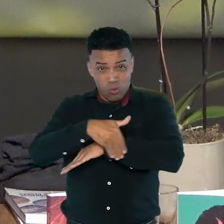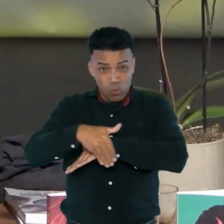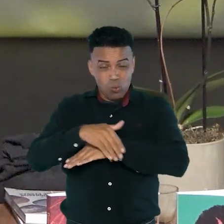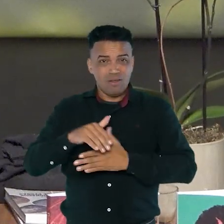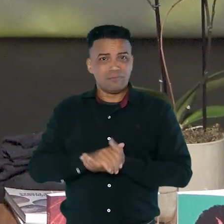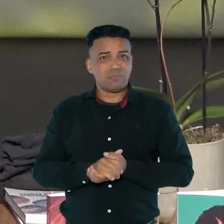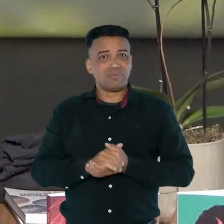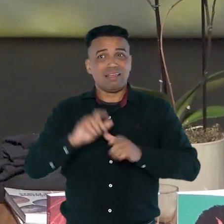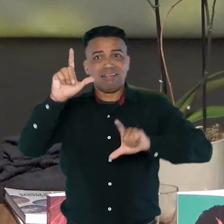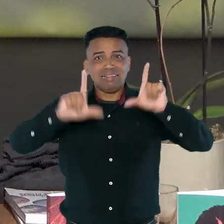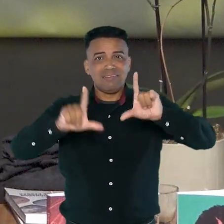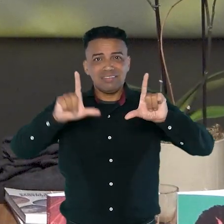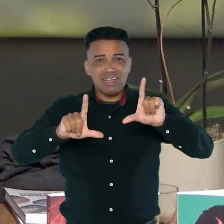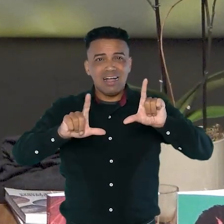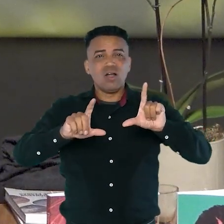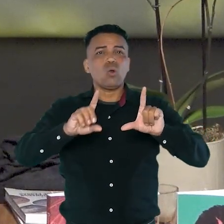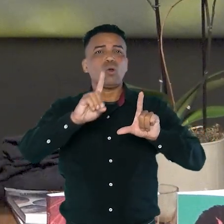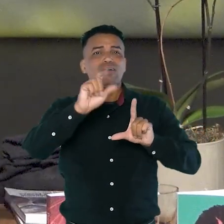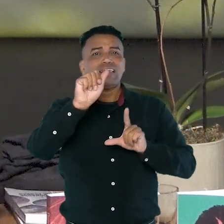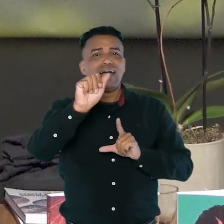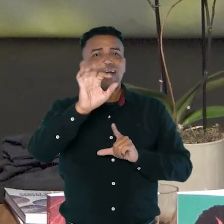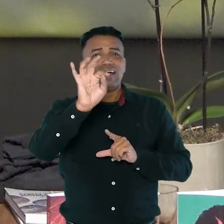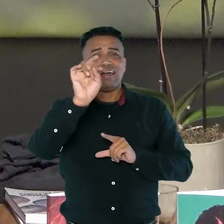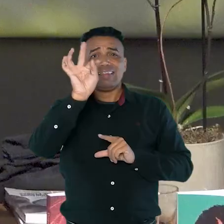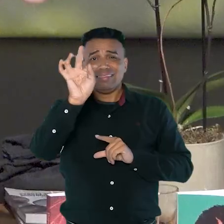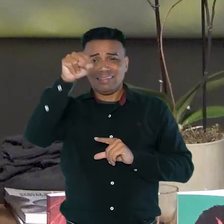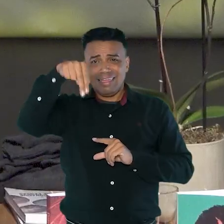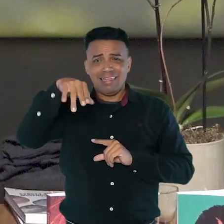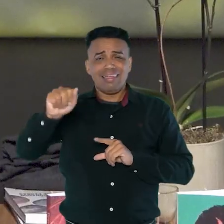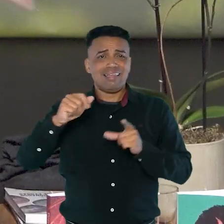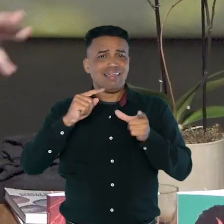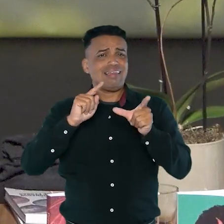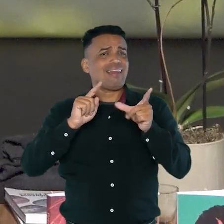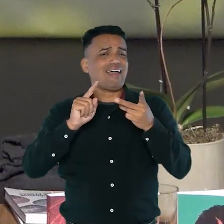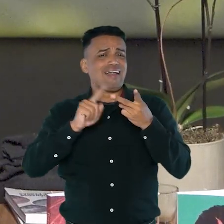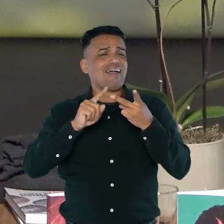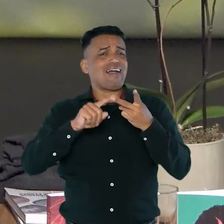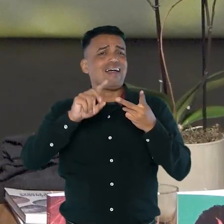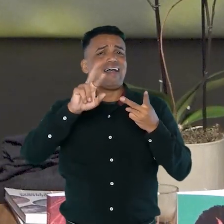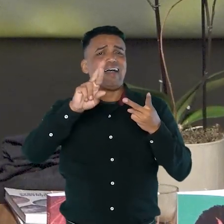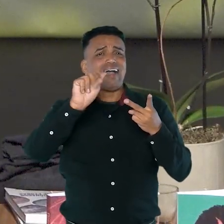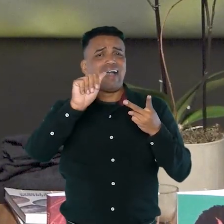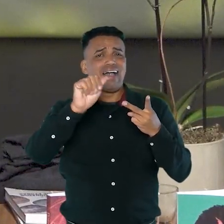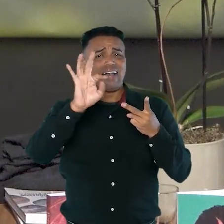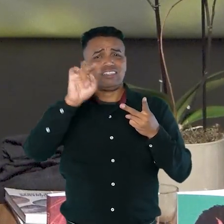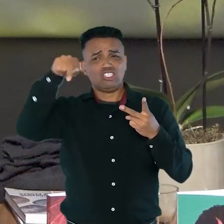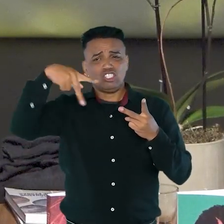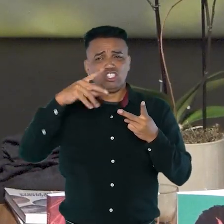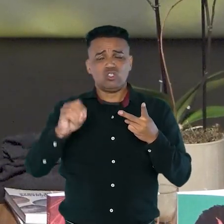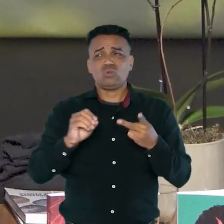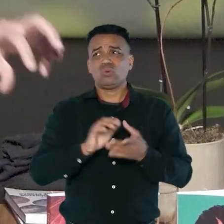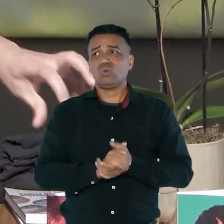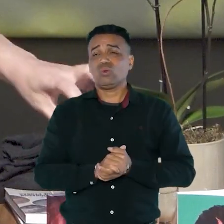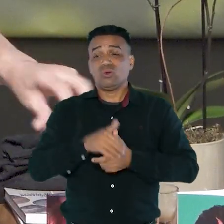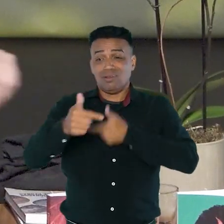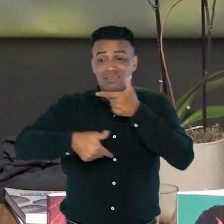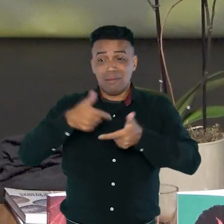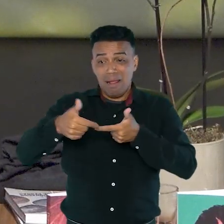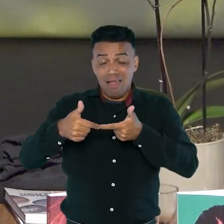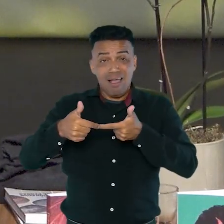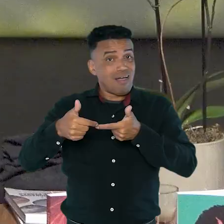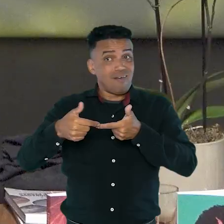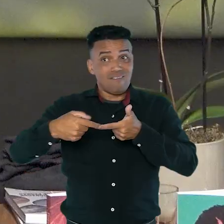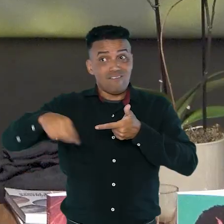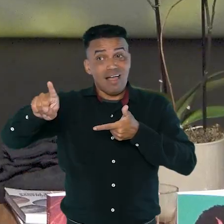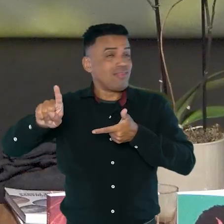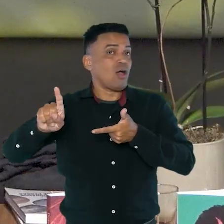Aí veio o Datena, veio o Ratinho, não sai de casa, não sai de casa, não sai de casa. Aí você vai trabalhar, fica dentro de casa